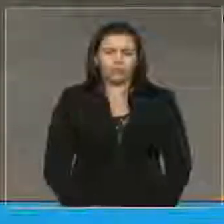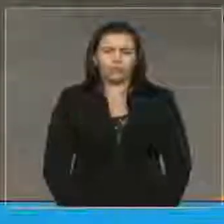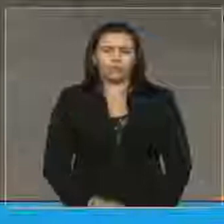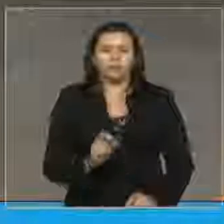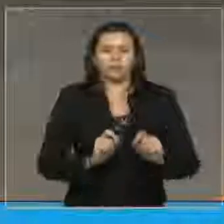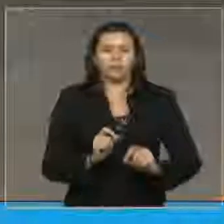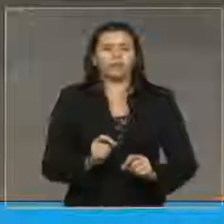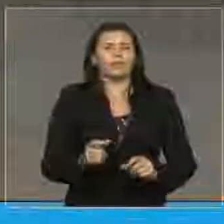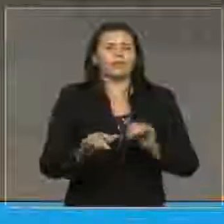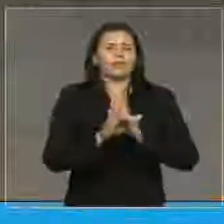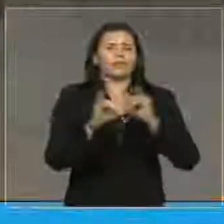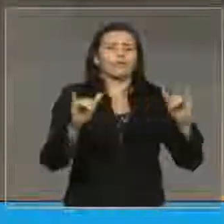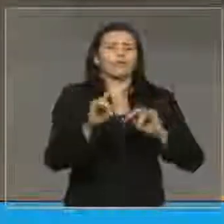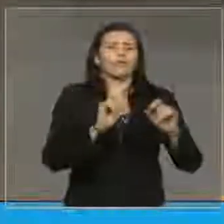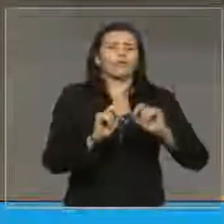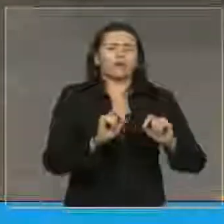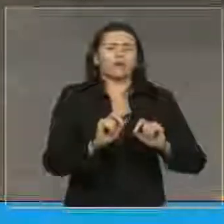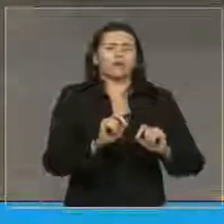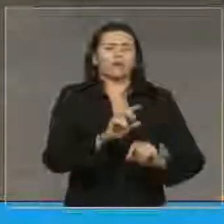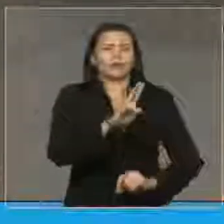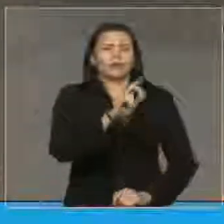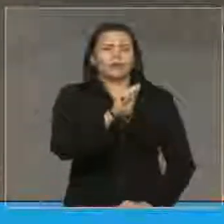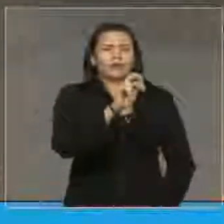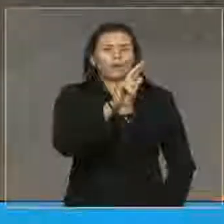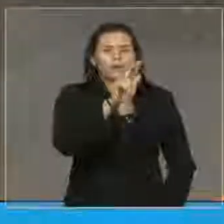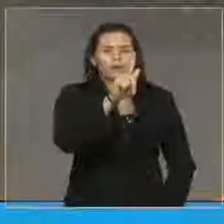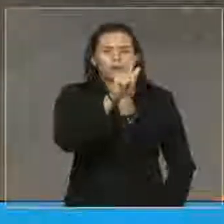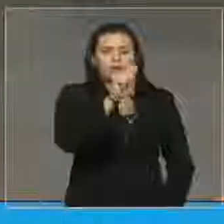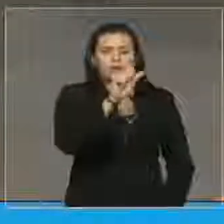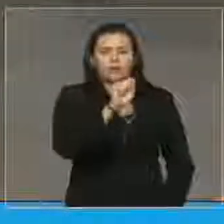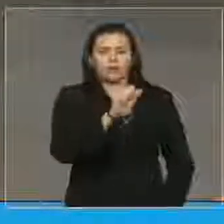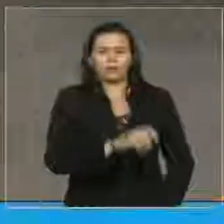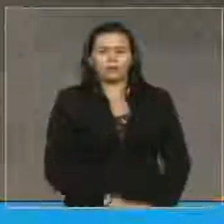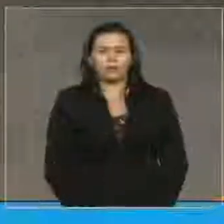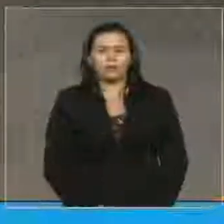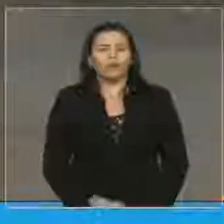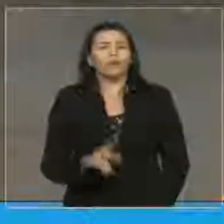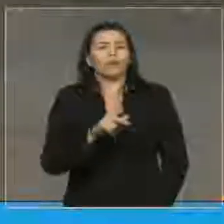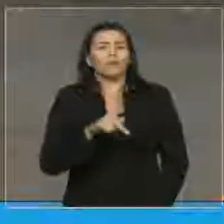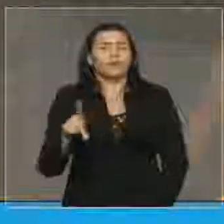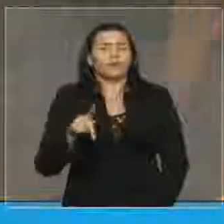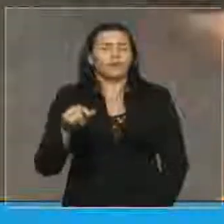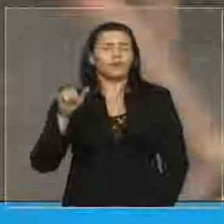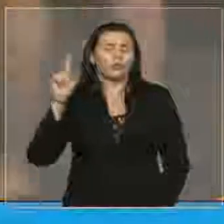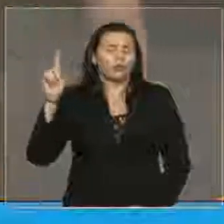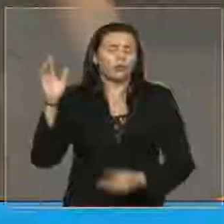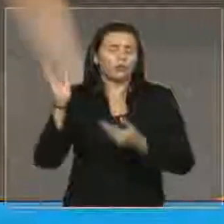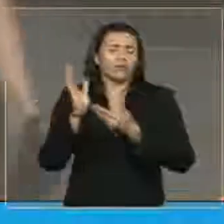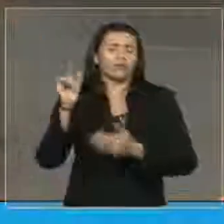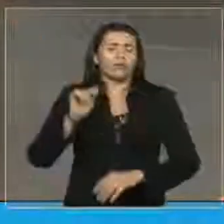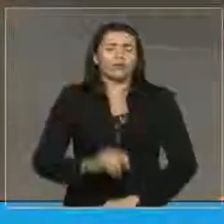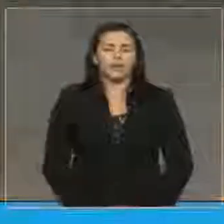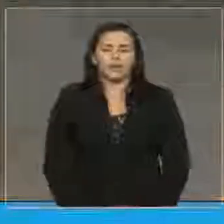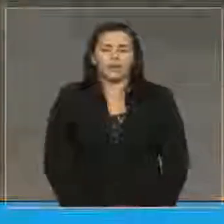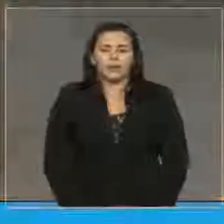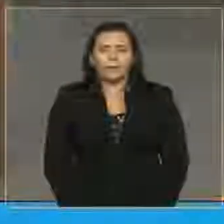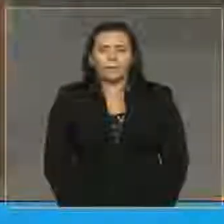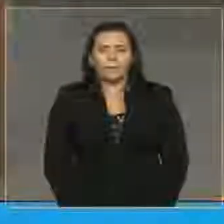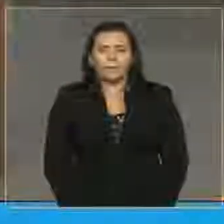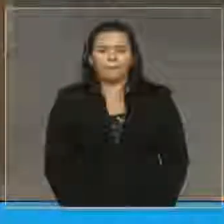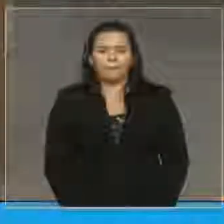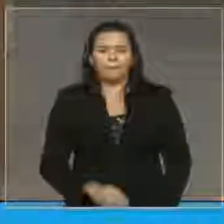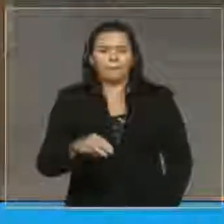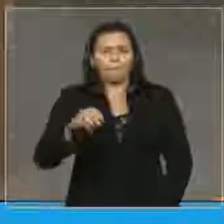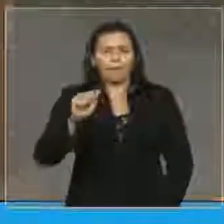renúncia de Getúlio Vargas. Lá estava Ranieri Mazzilli, presidente do Congresso Nacional, coletor federal por